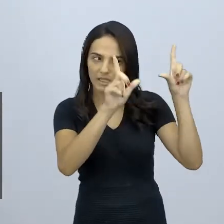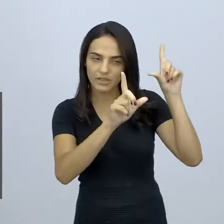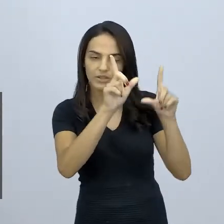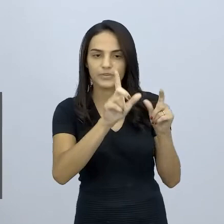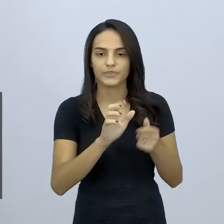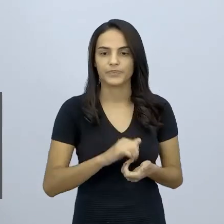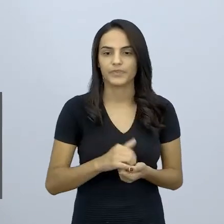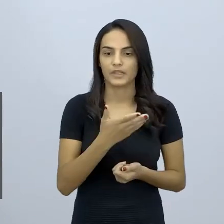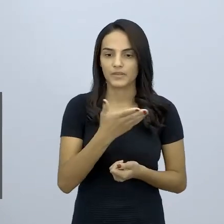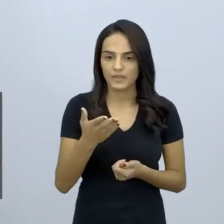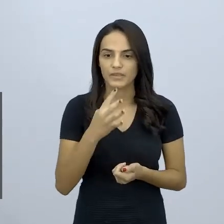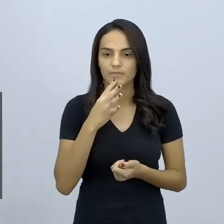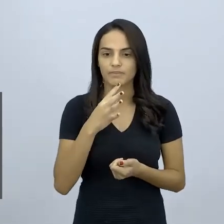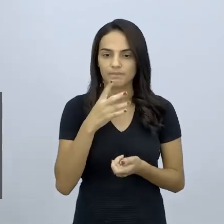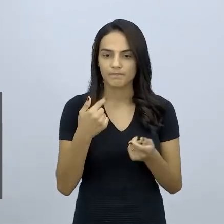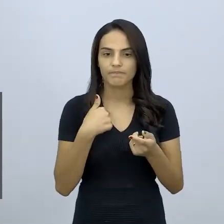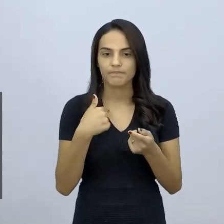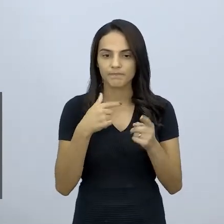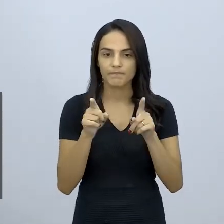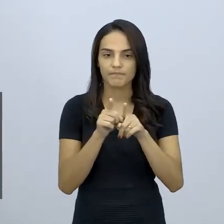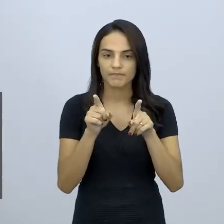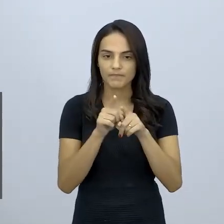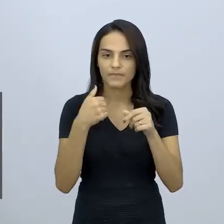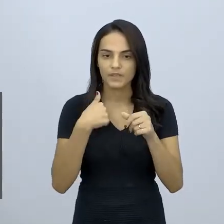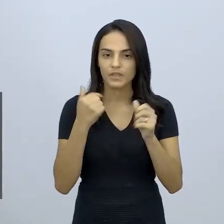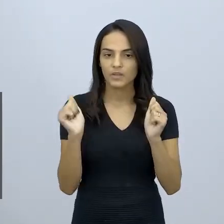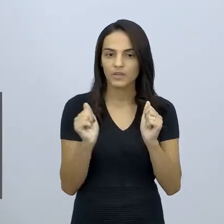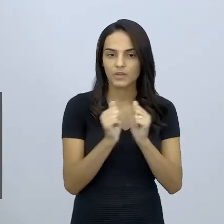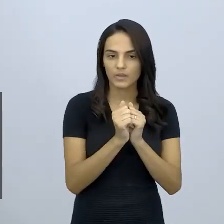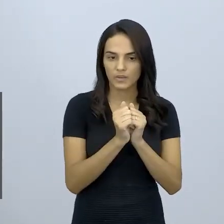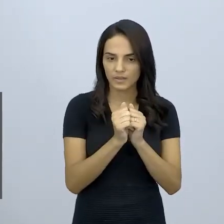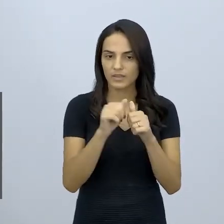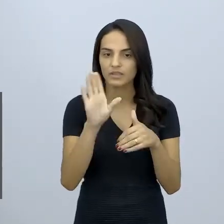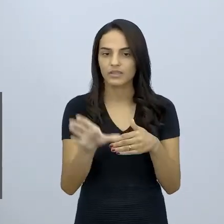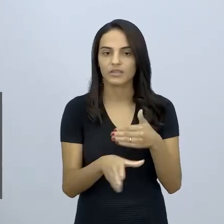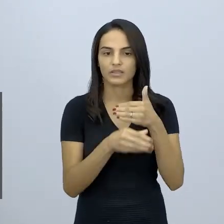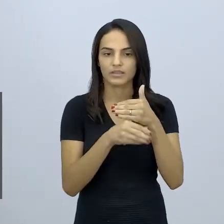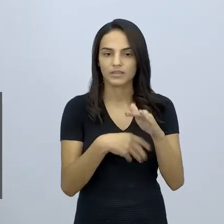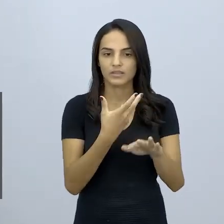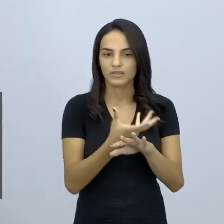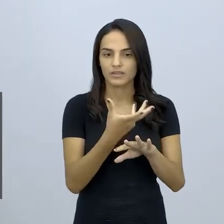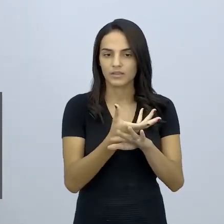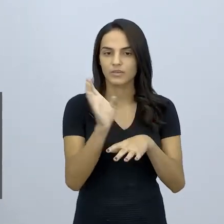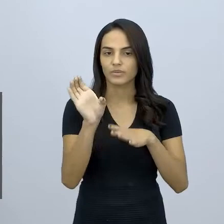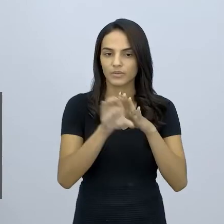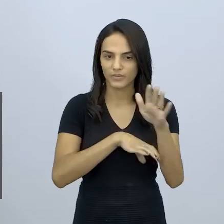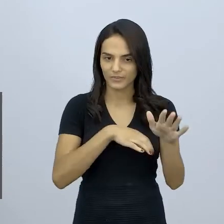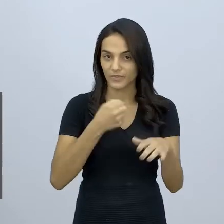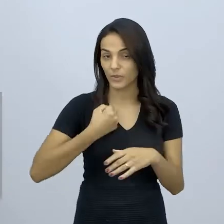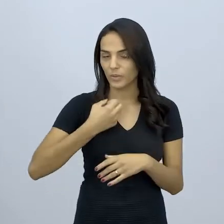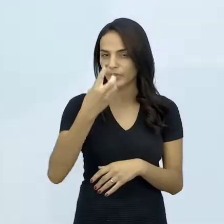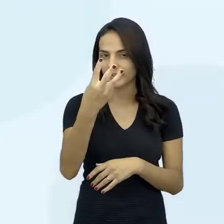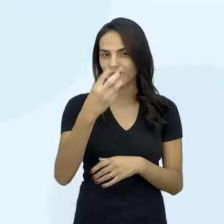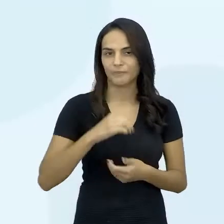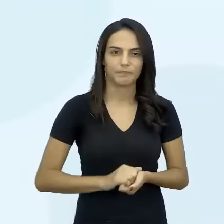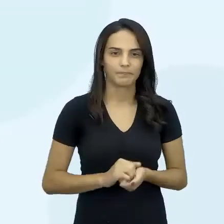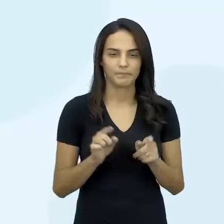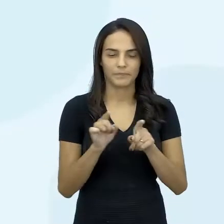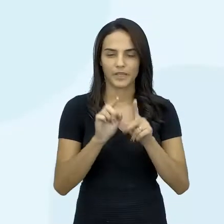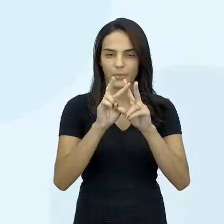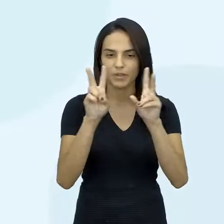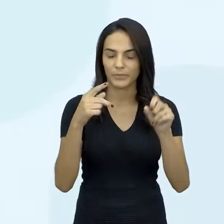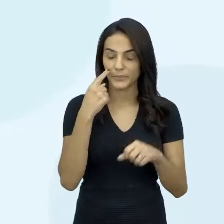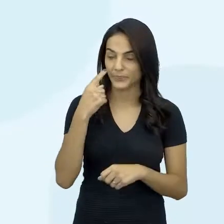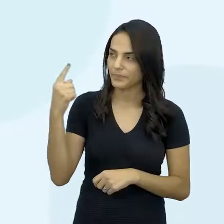você escolheu e que eu estou à frente do componente curricular de número 3, que tem como